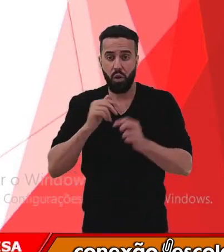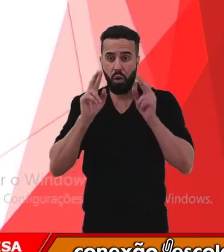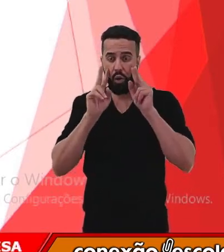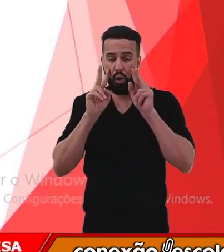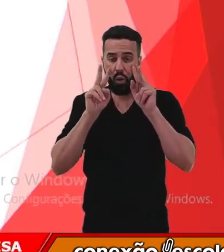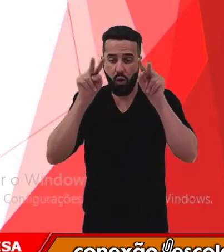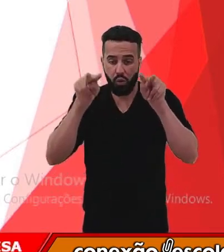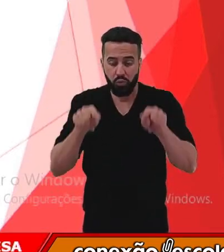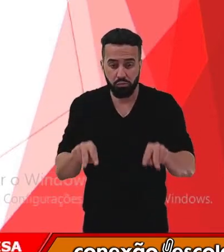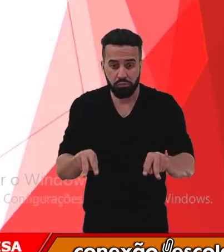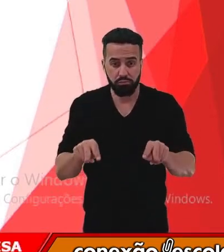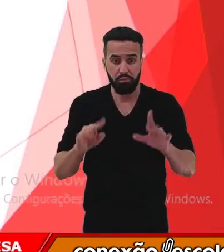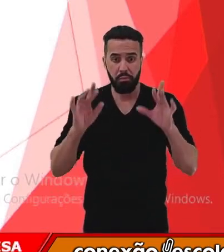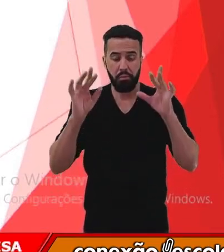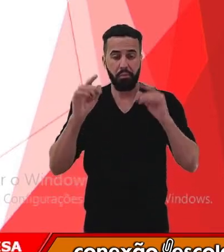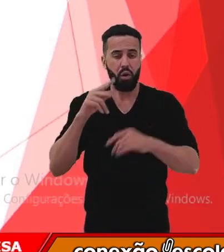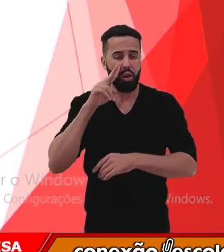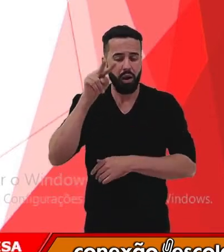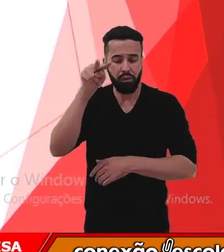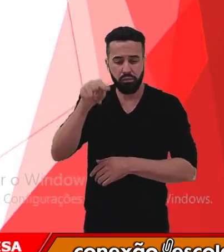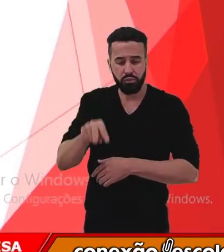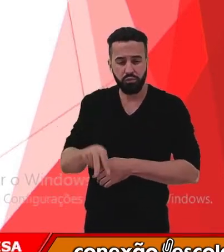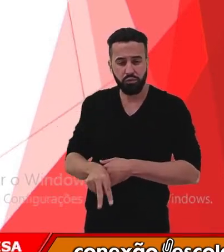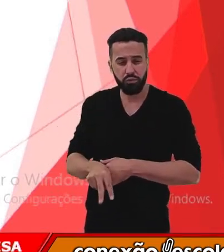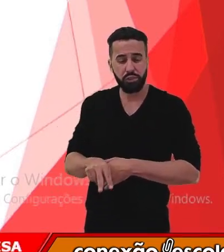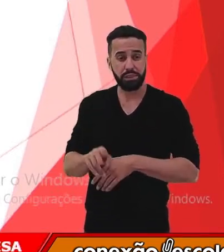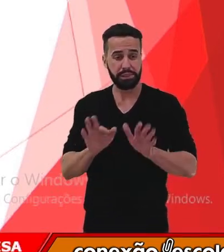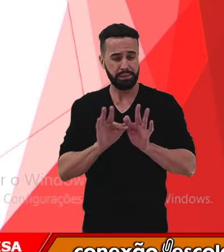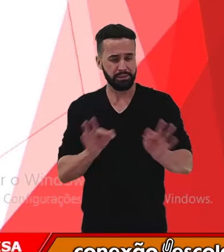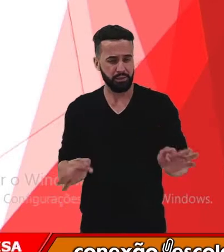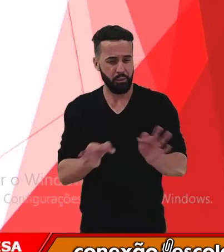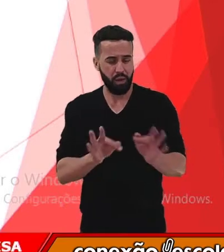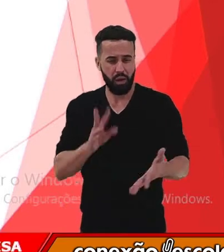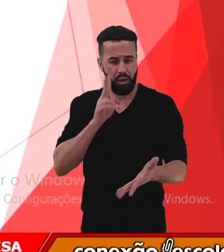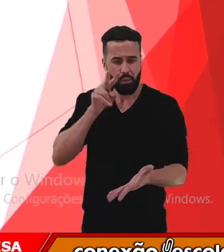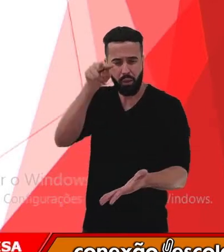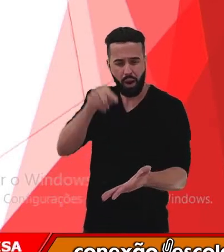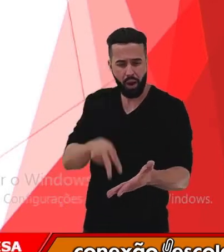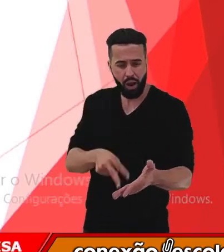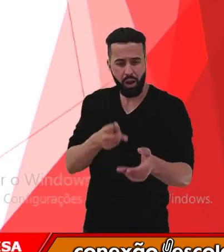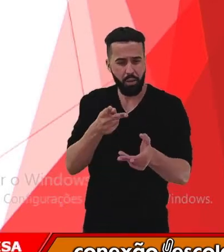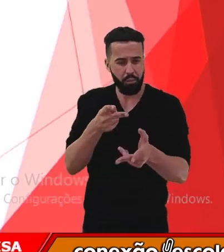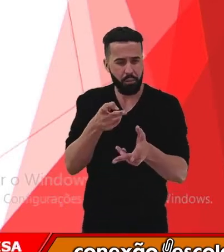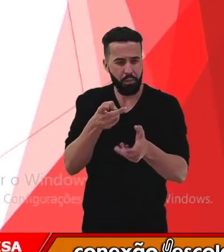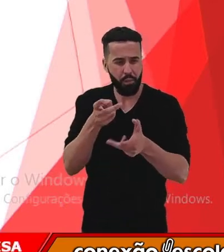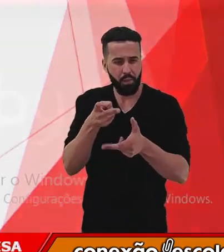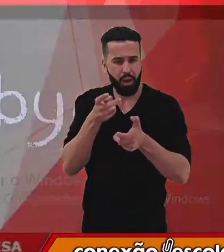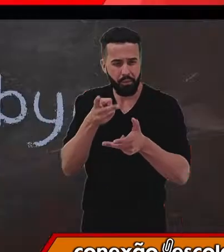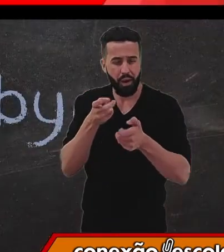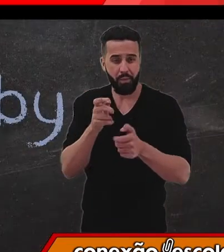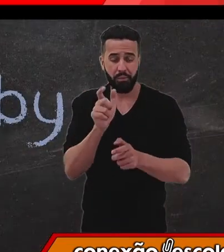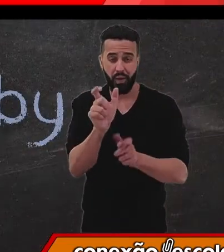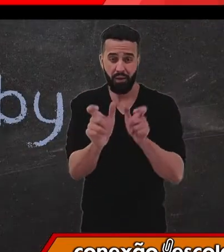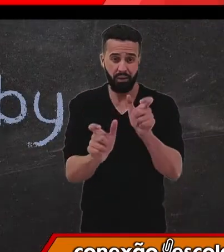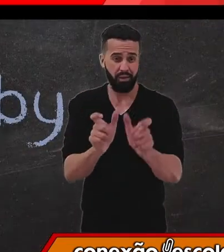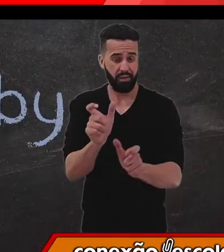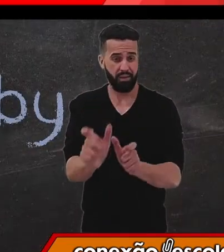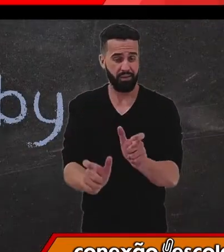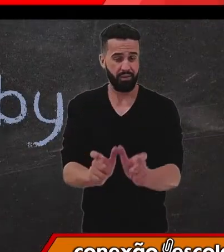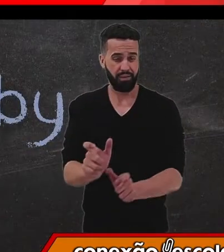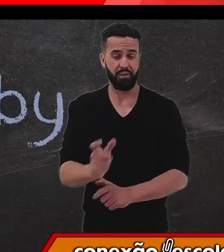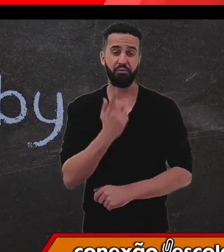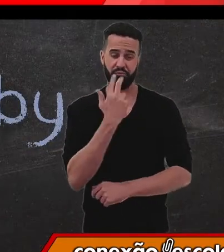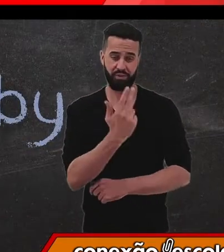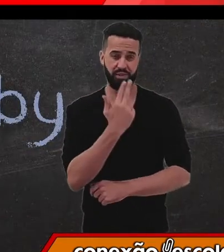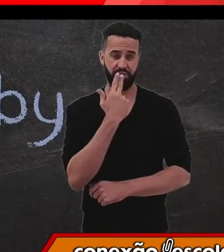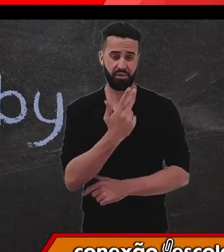Você passa a ler linha por linha rapidamente, só para buscar algumas palavras em inglês que talvez você conheça ou até mesmo